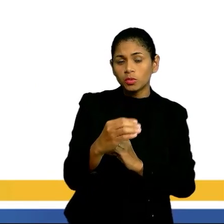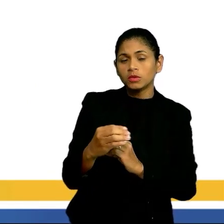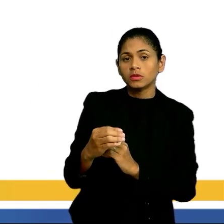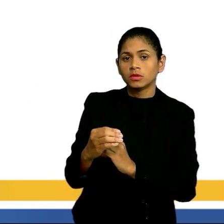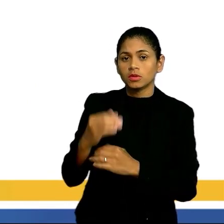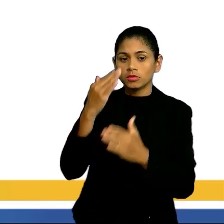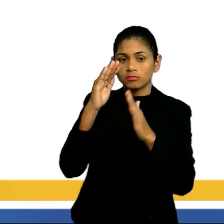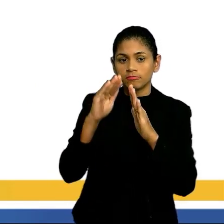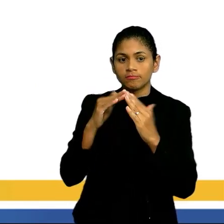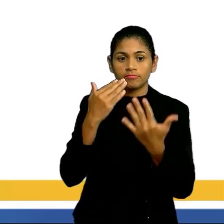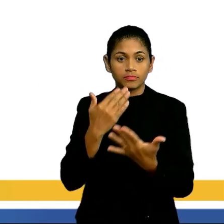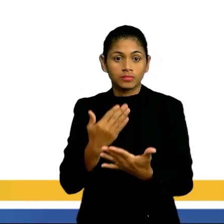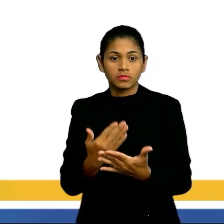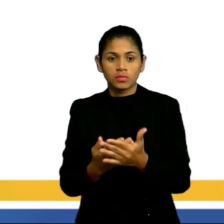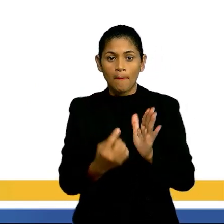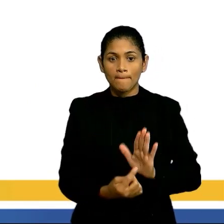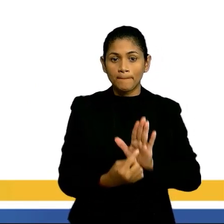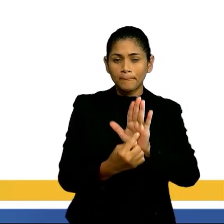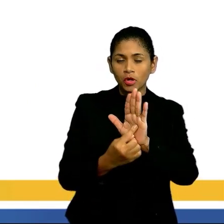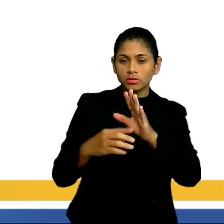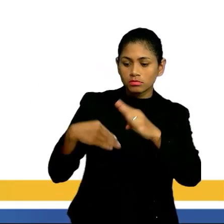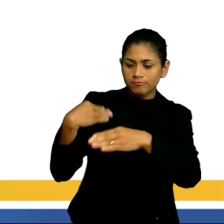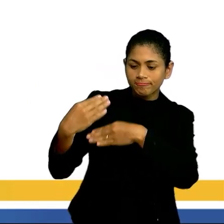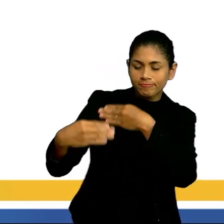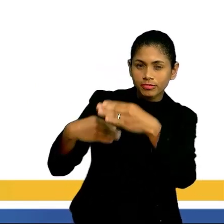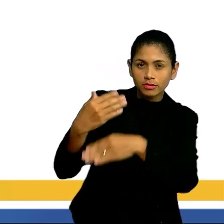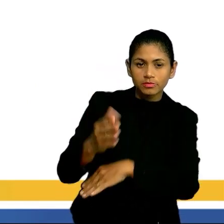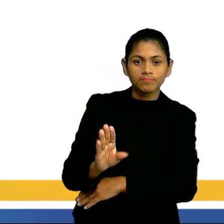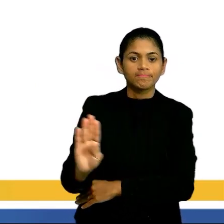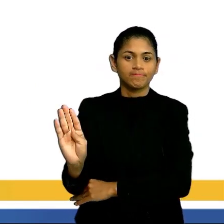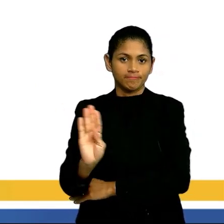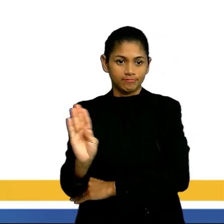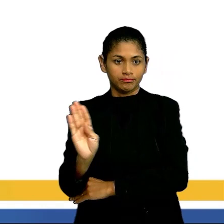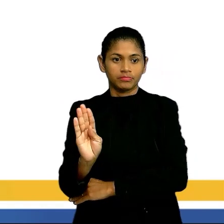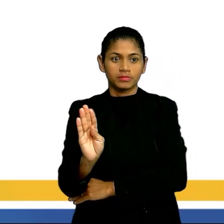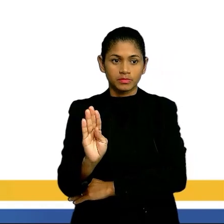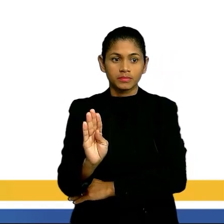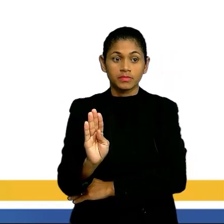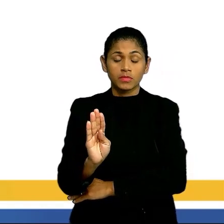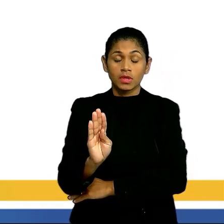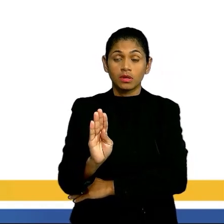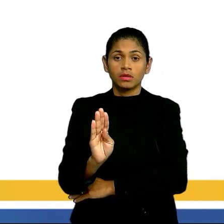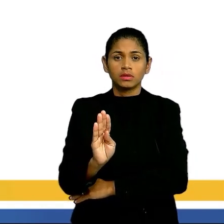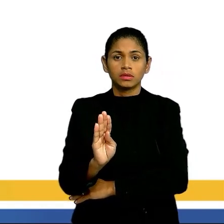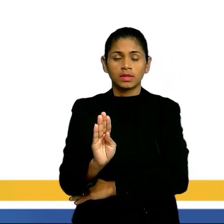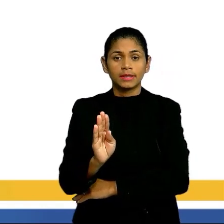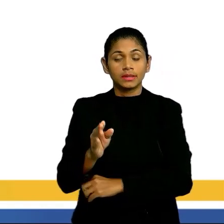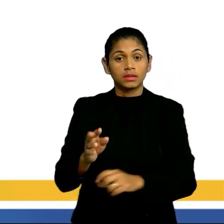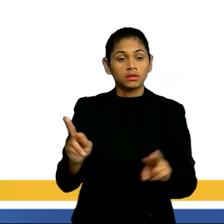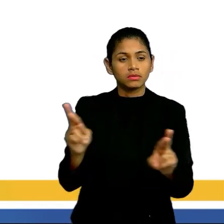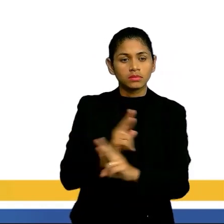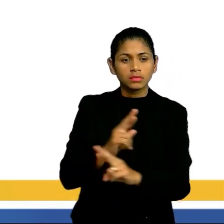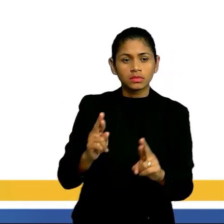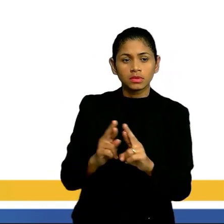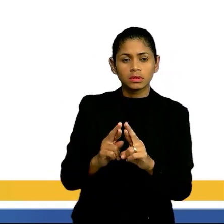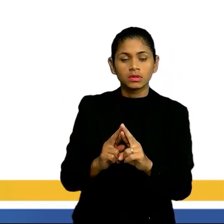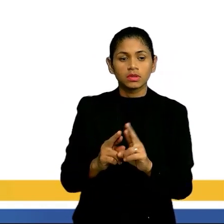em consideração. Pessoal, sobre o status da teoria da evolução, podemos afirmar que: alternativa